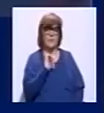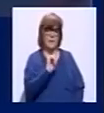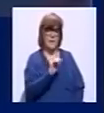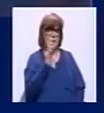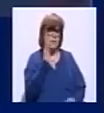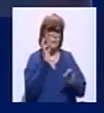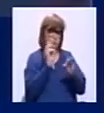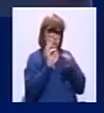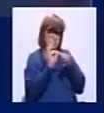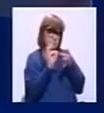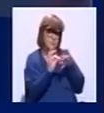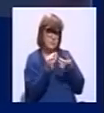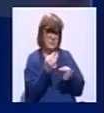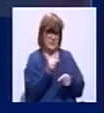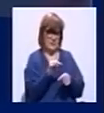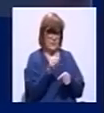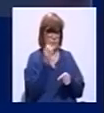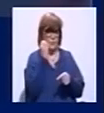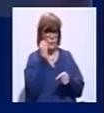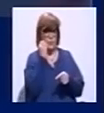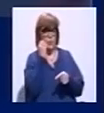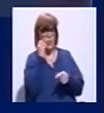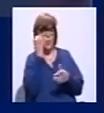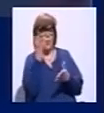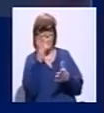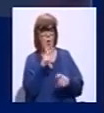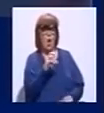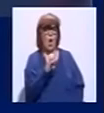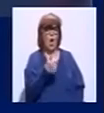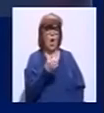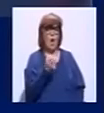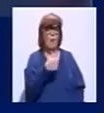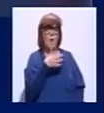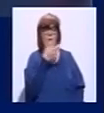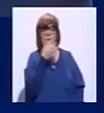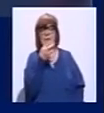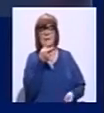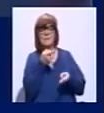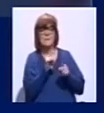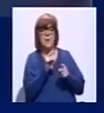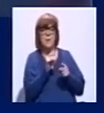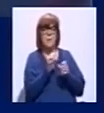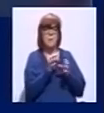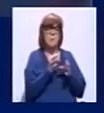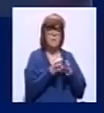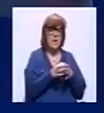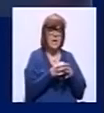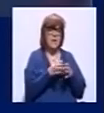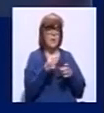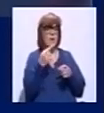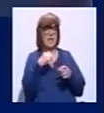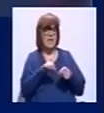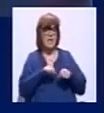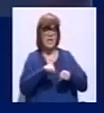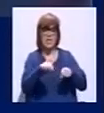cidades como o que tipo de roupa botamos a falar relativamente pequeno e de fácil transporte